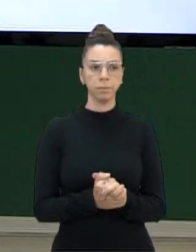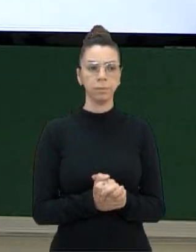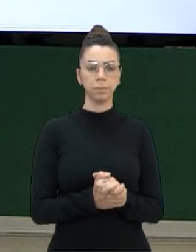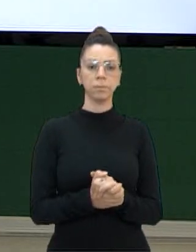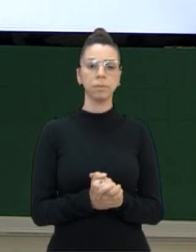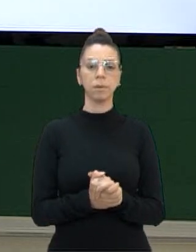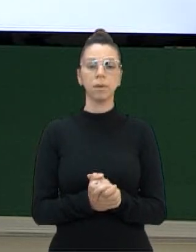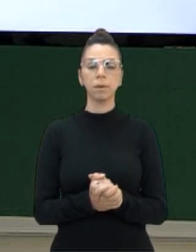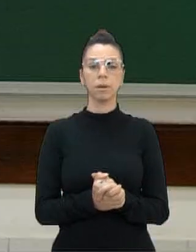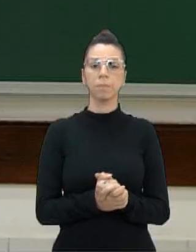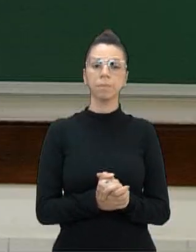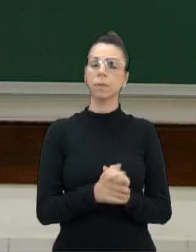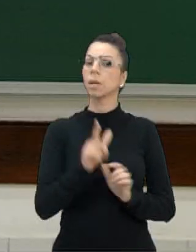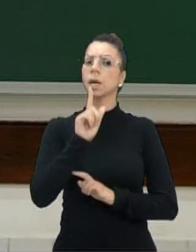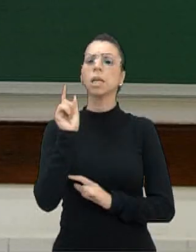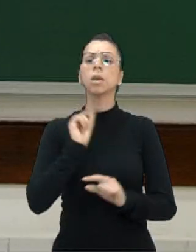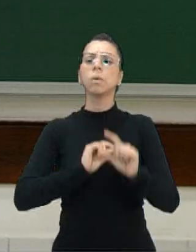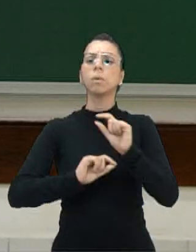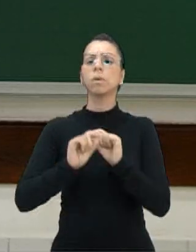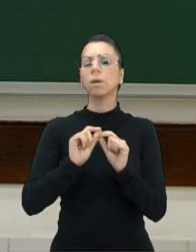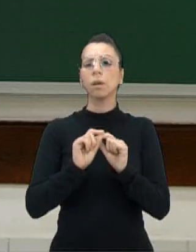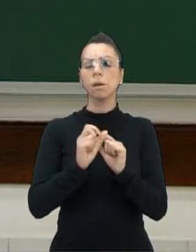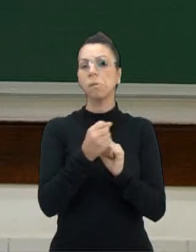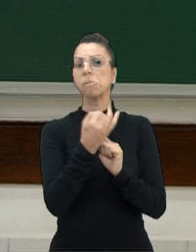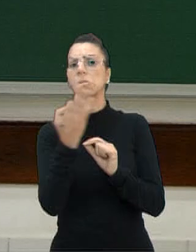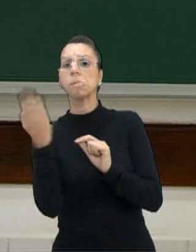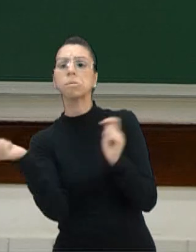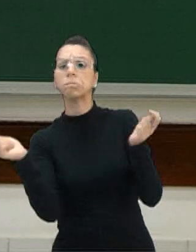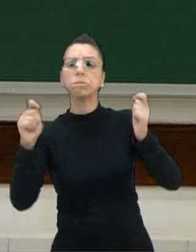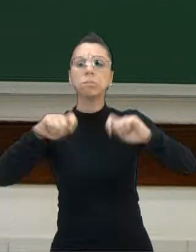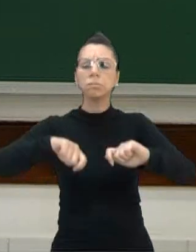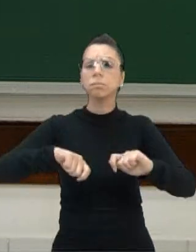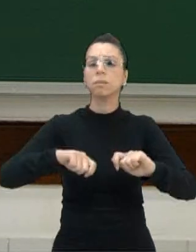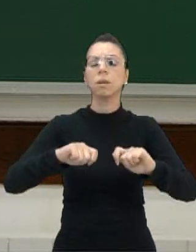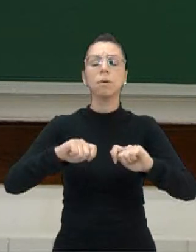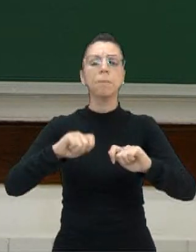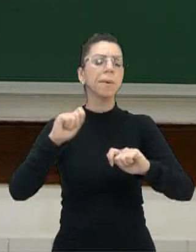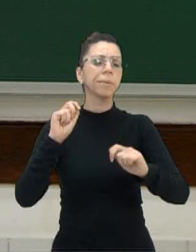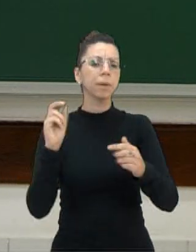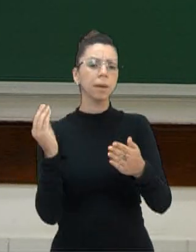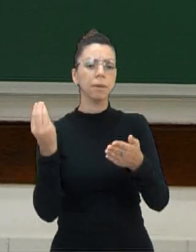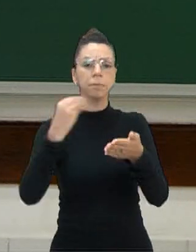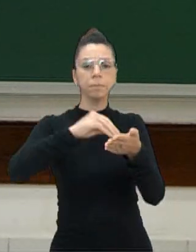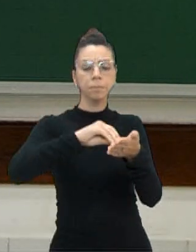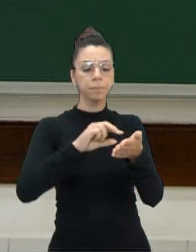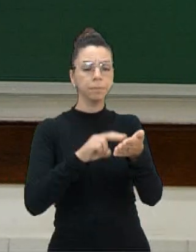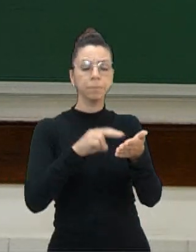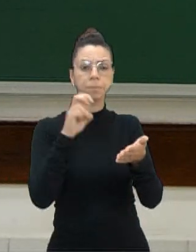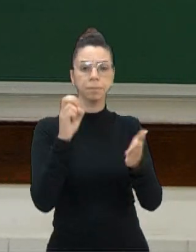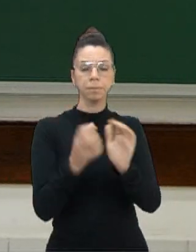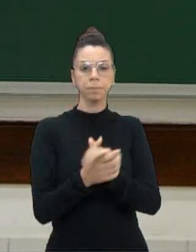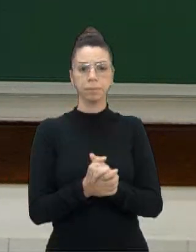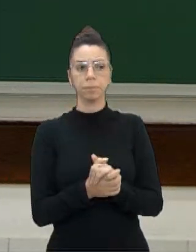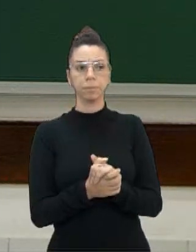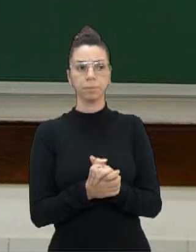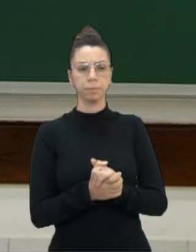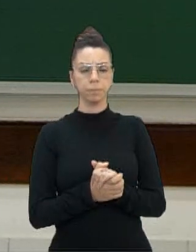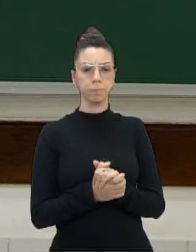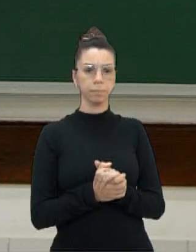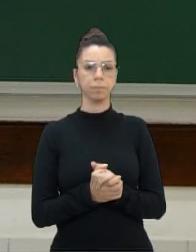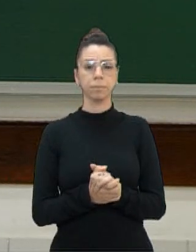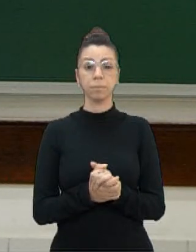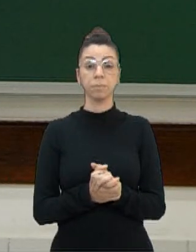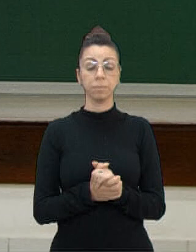Algumas possibilidades. Então o professor colocou algumas ideias, né, de vocabulário relacionado às partes da casa, cozinha e